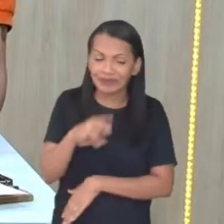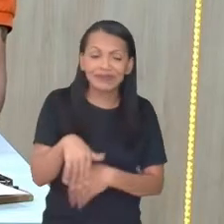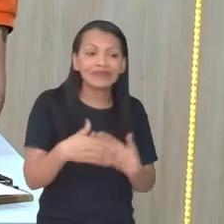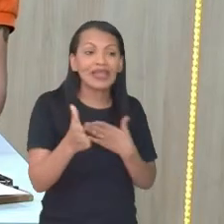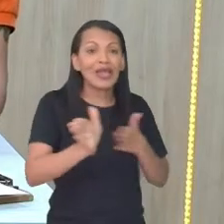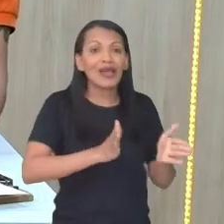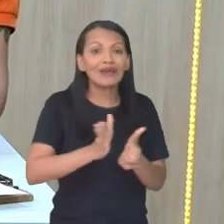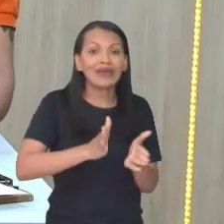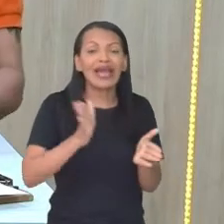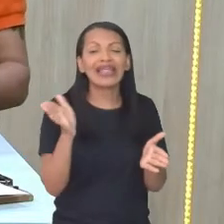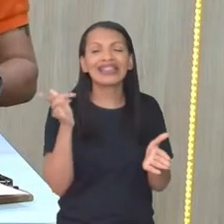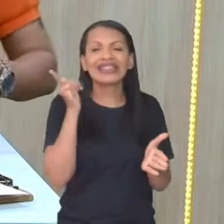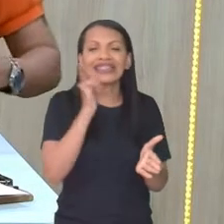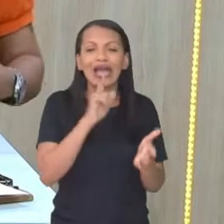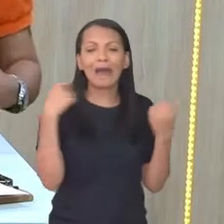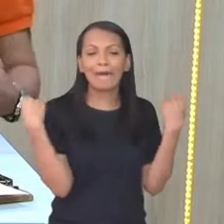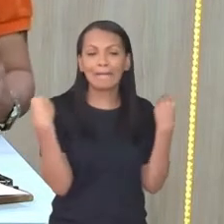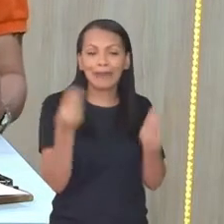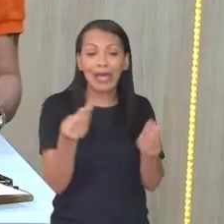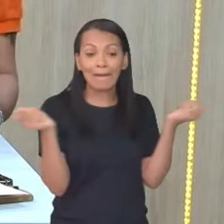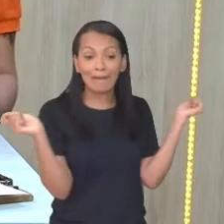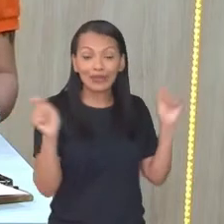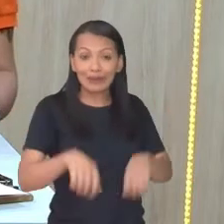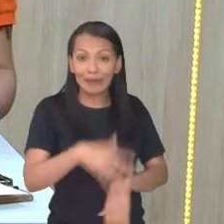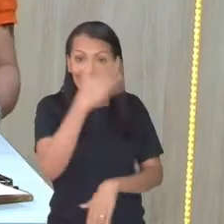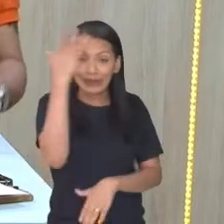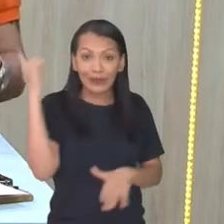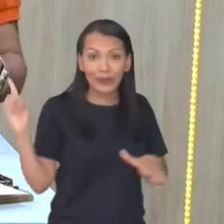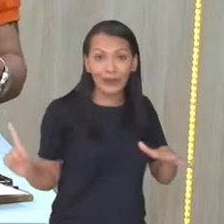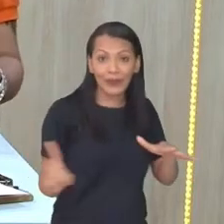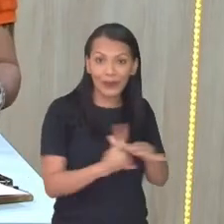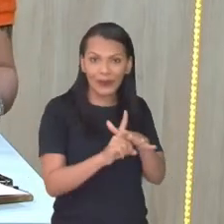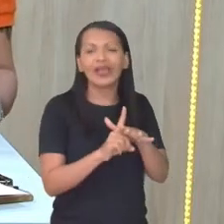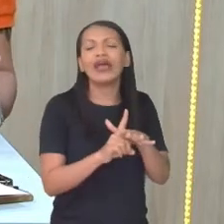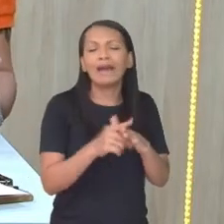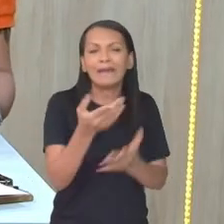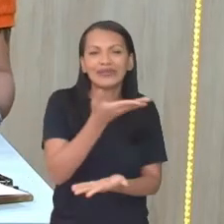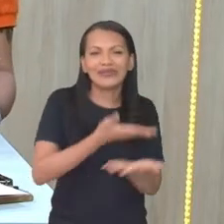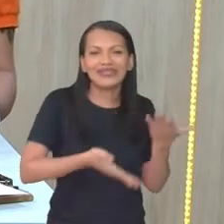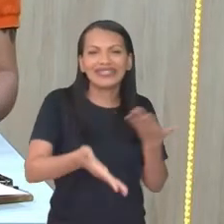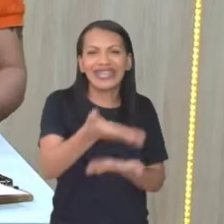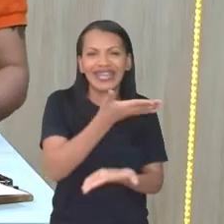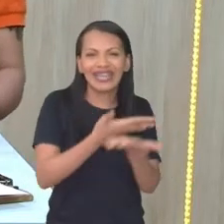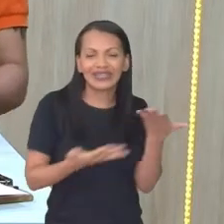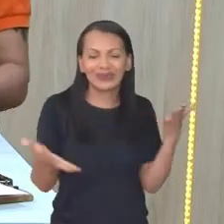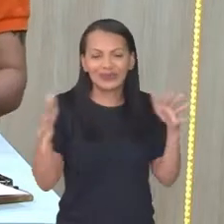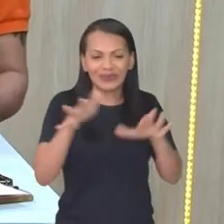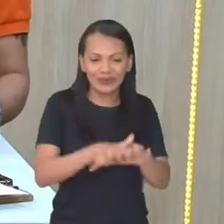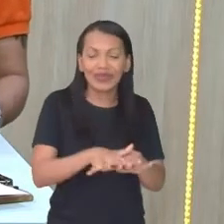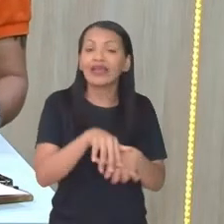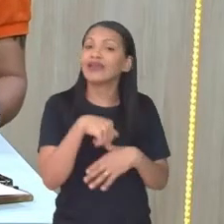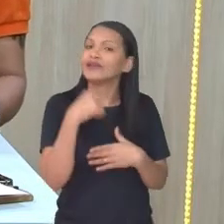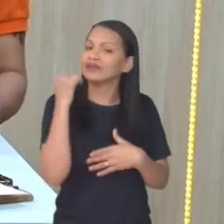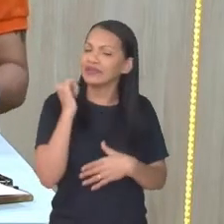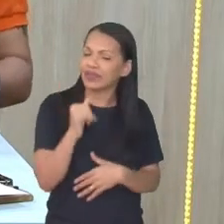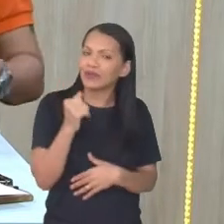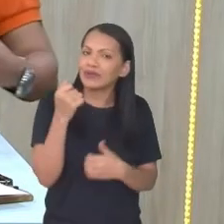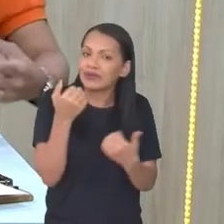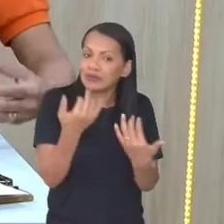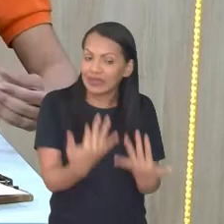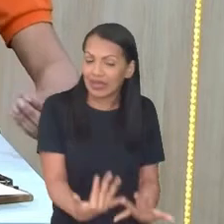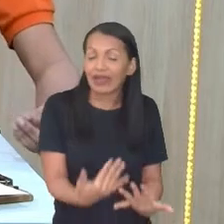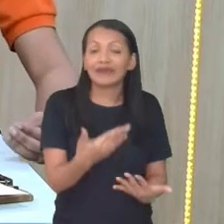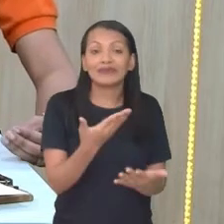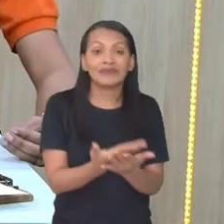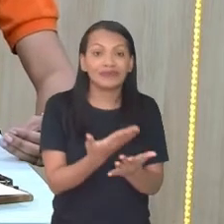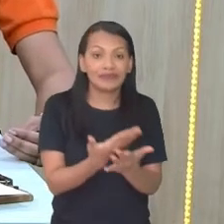dá condição da pessoa estar inserida, da pessoa interagir, né? Como eu tinha falado antes, não só no